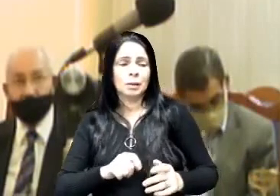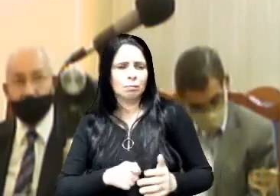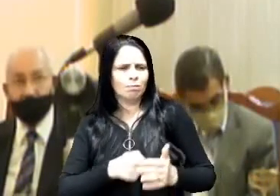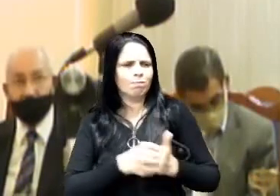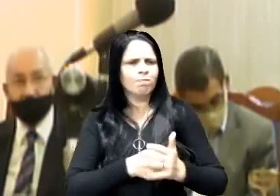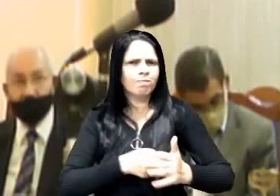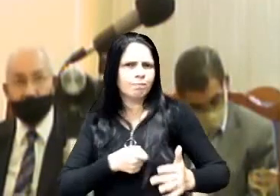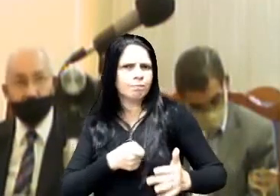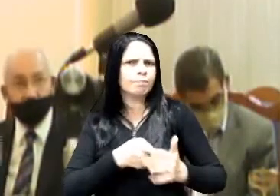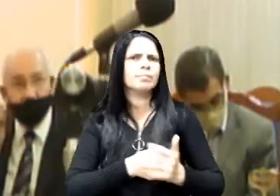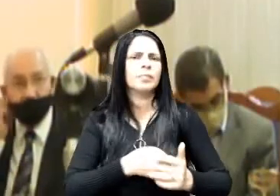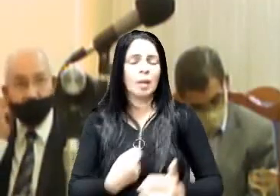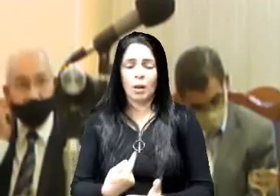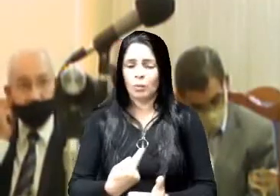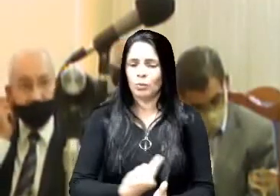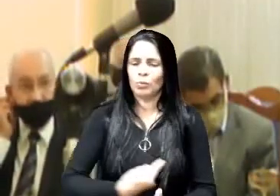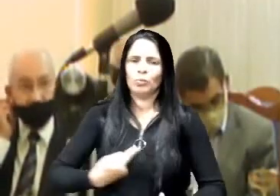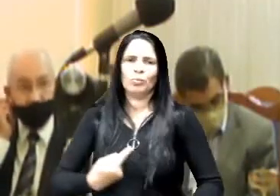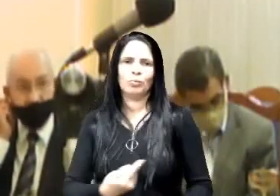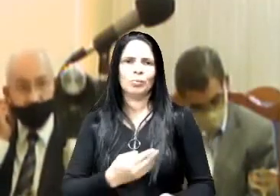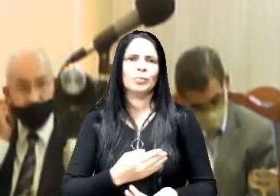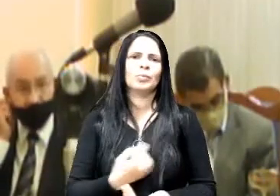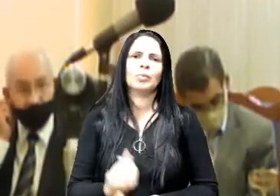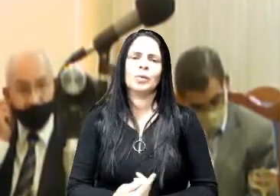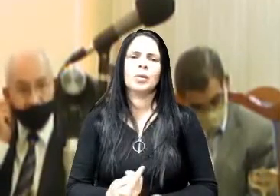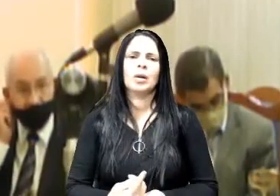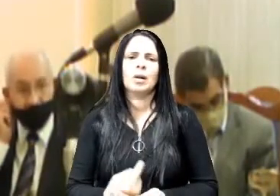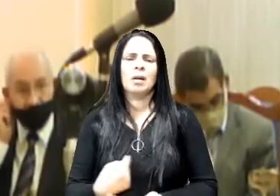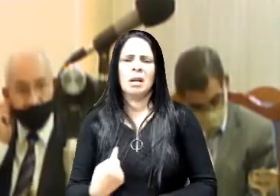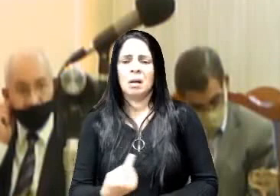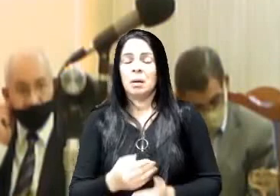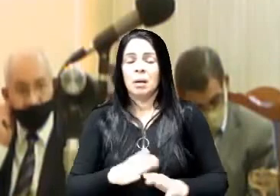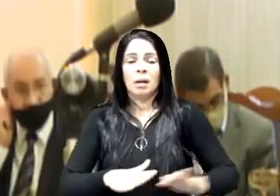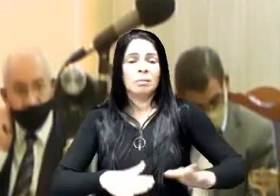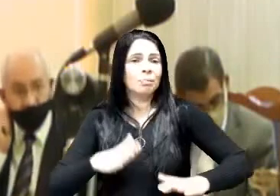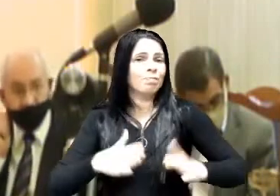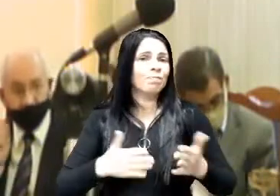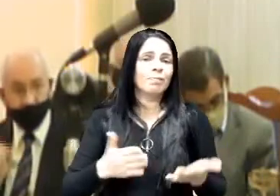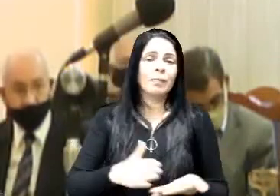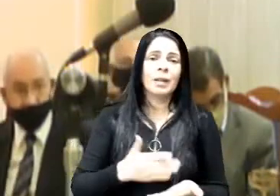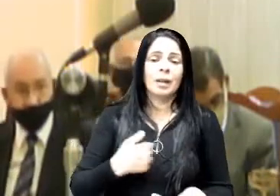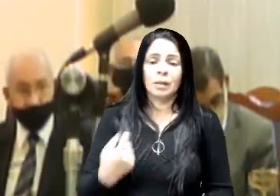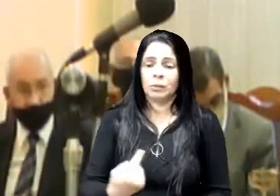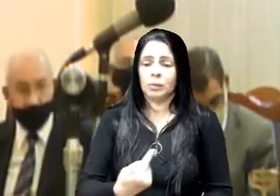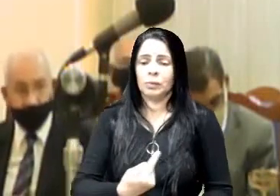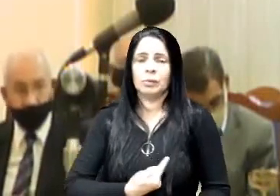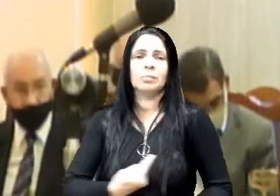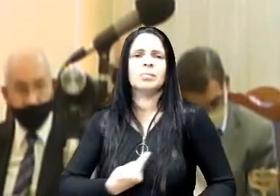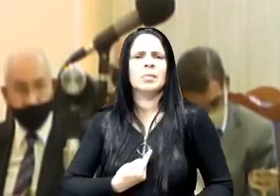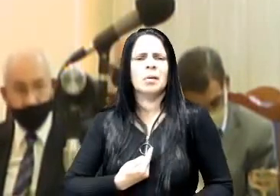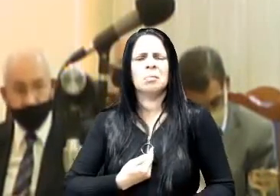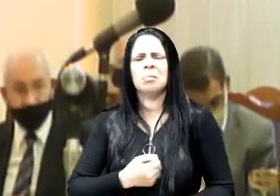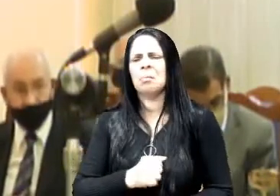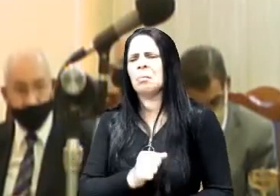às vezes nós nos acomodamos. Essa é que é a realidade, irmãos. Chegamos, cheguei.